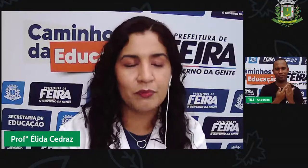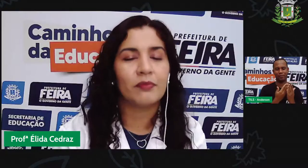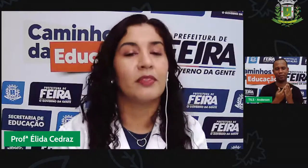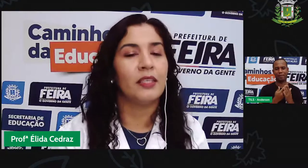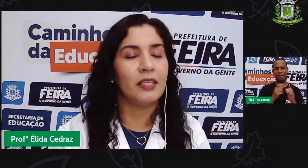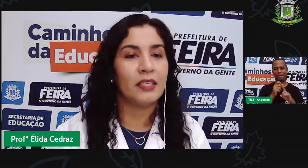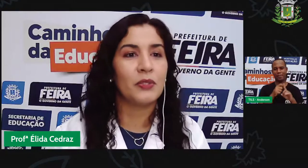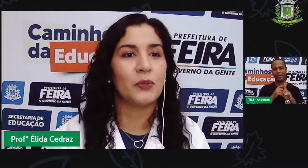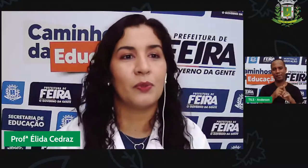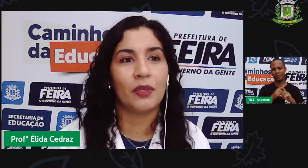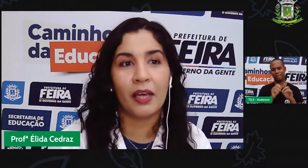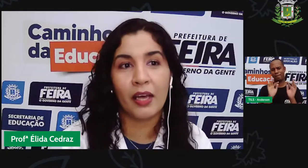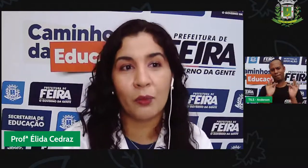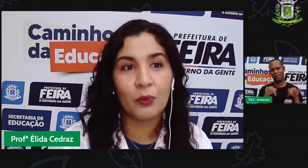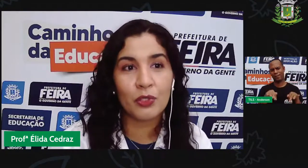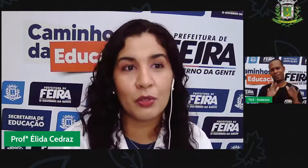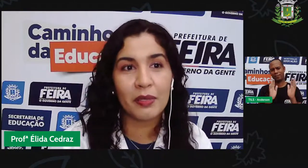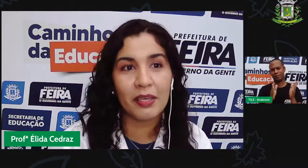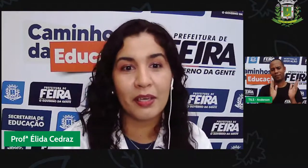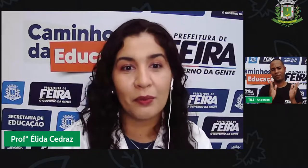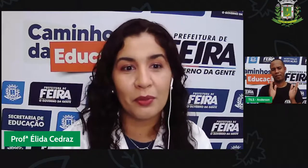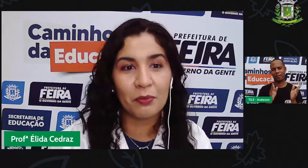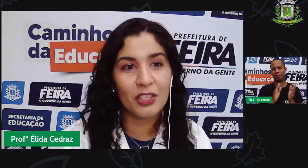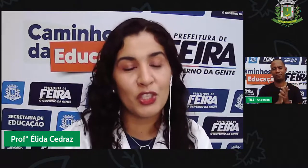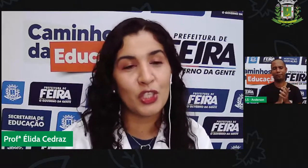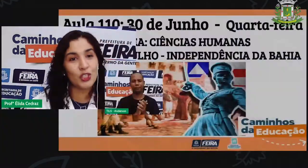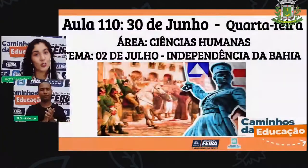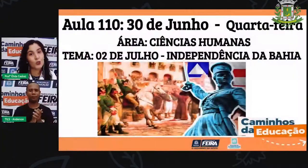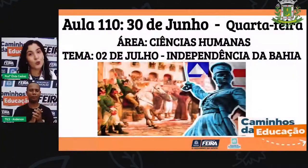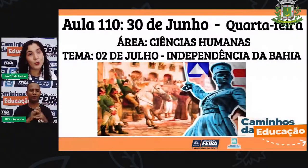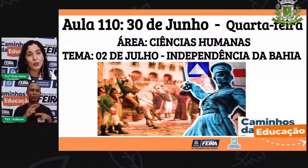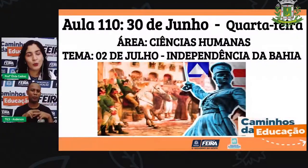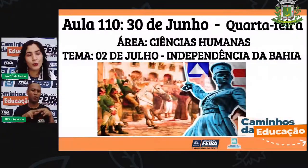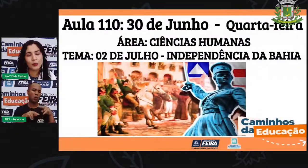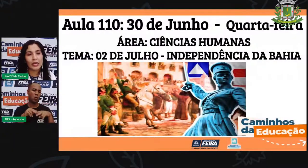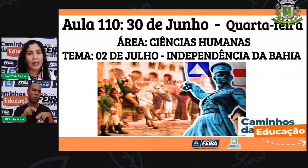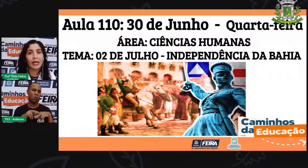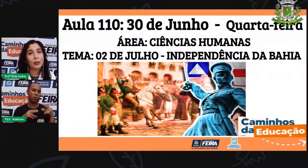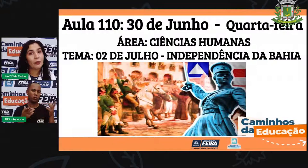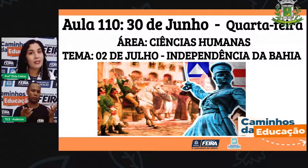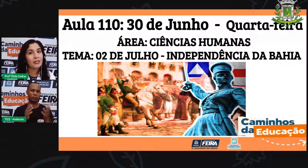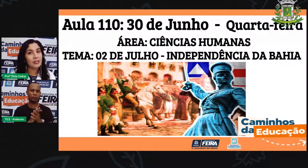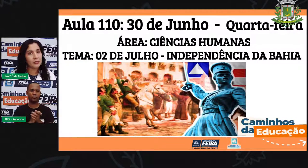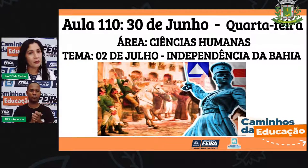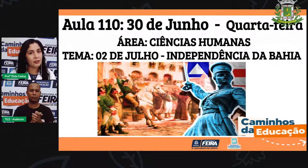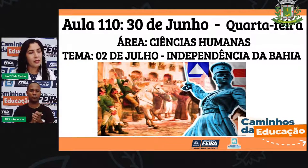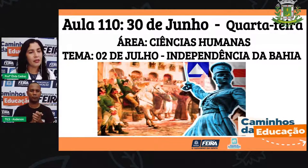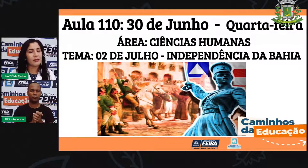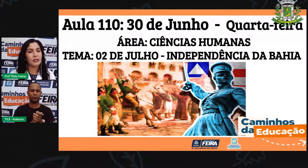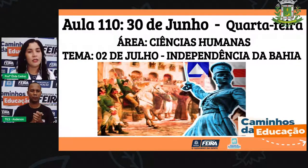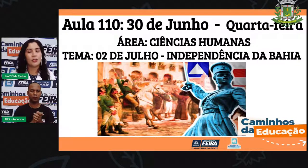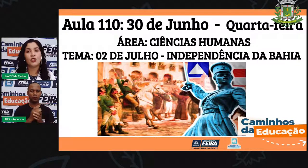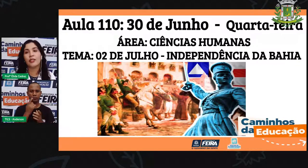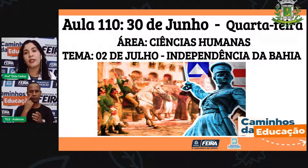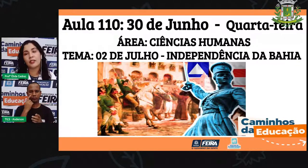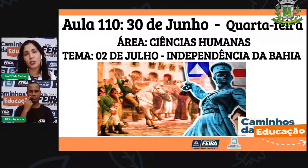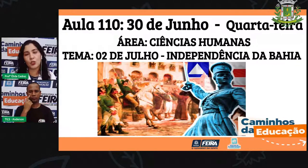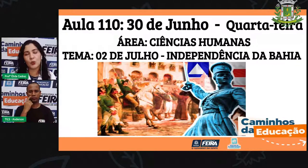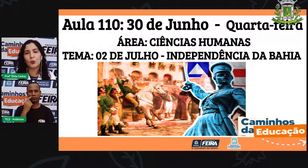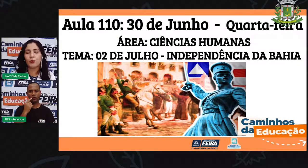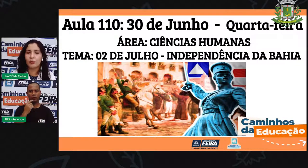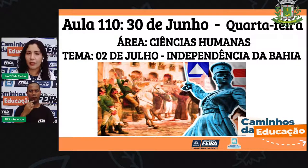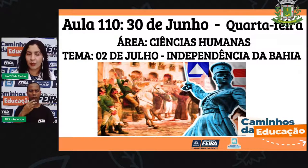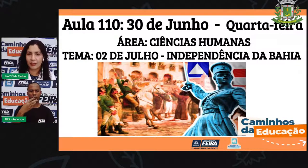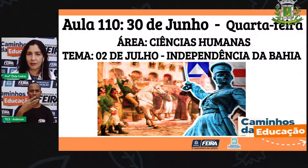junho? Isso! A última aula do mês de junho, aula 110, dia 30